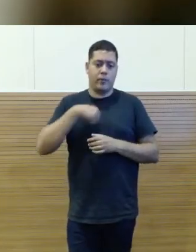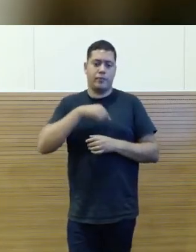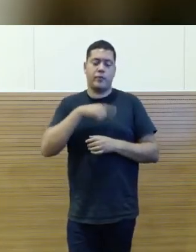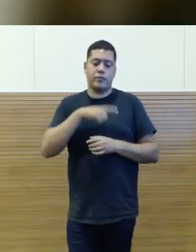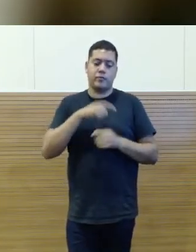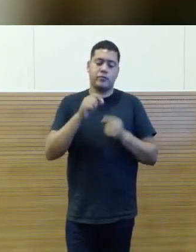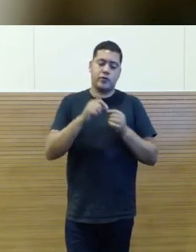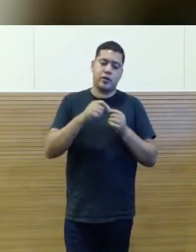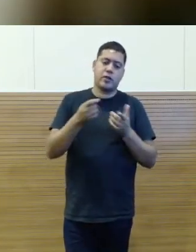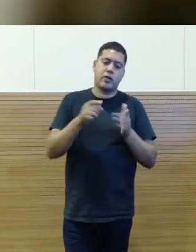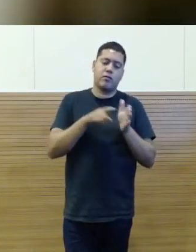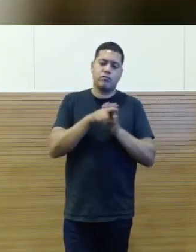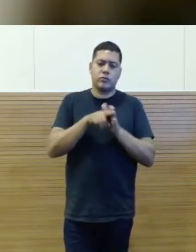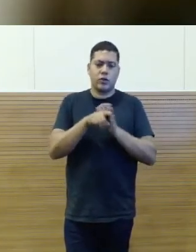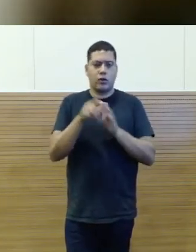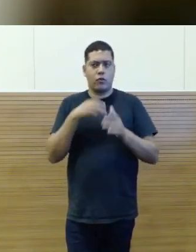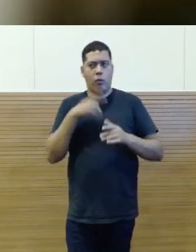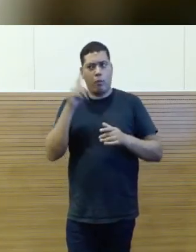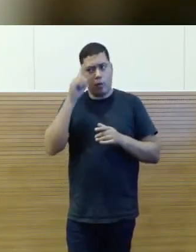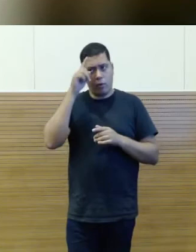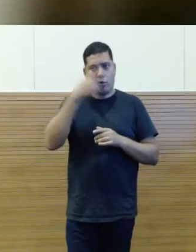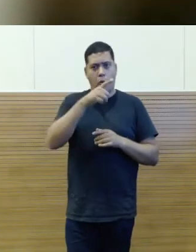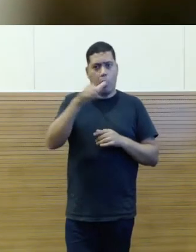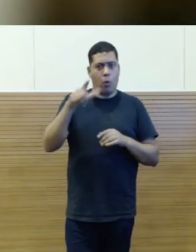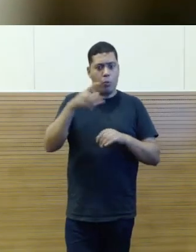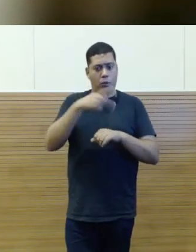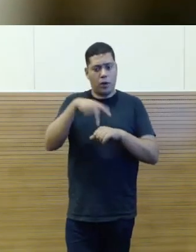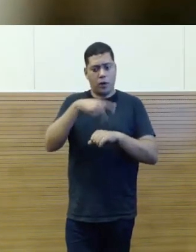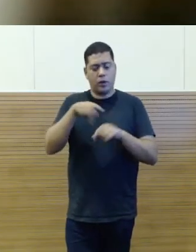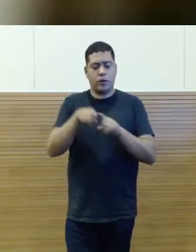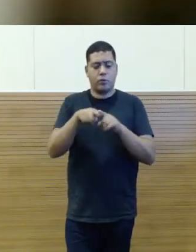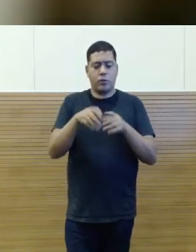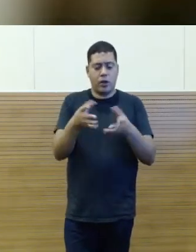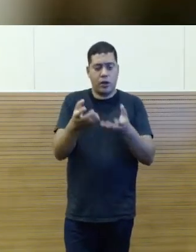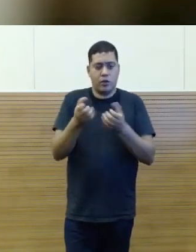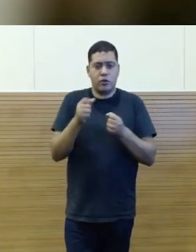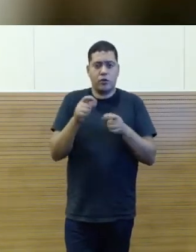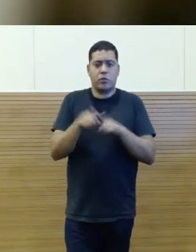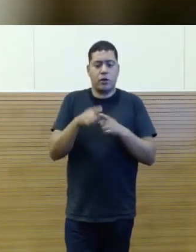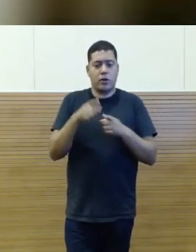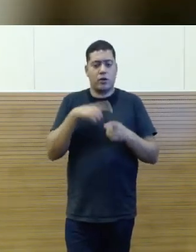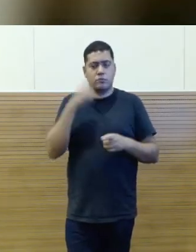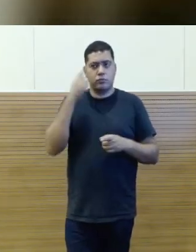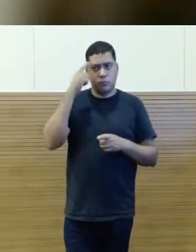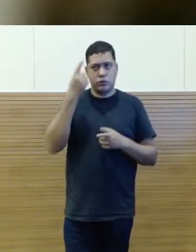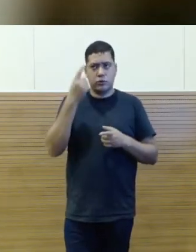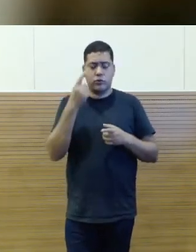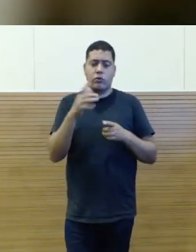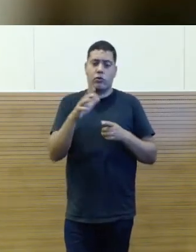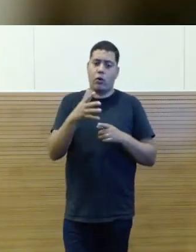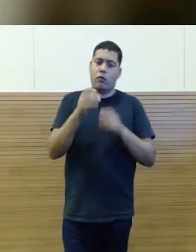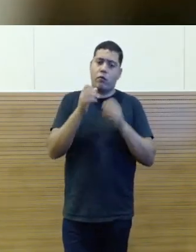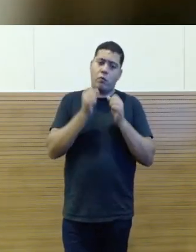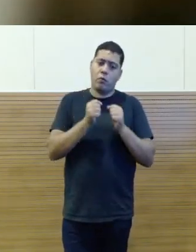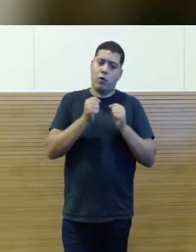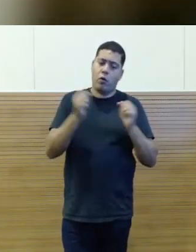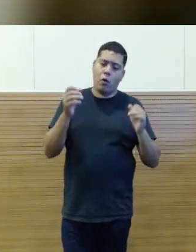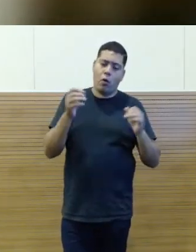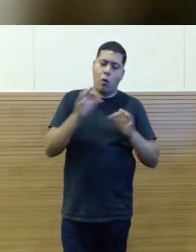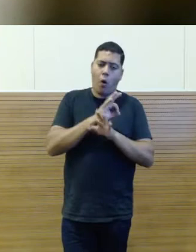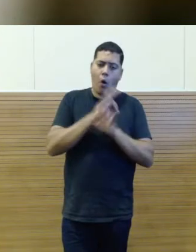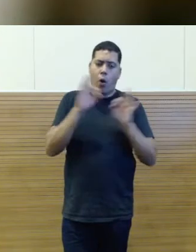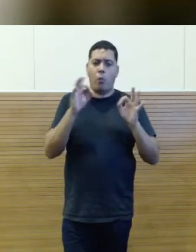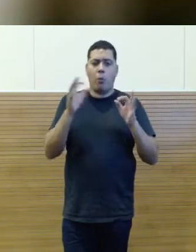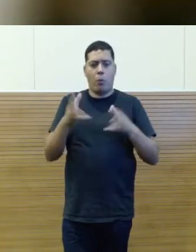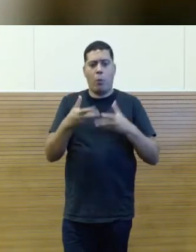a análise. Eu imagino que outros países também tenham recebido e estejam fazendo análise, e pode ser uma excelente oportunidade